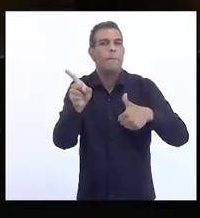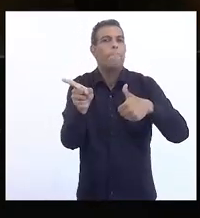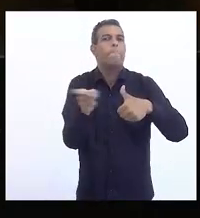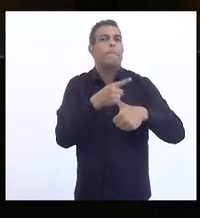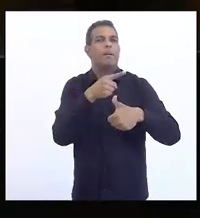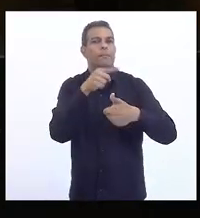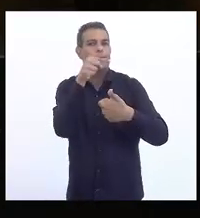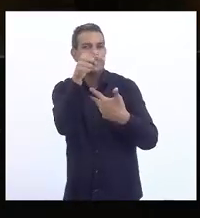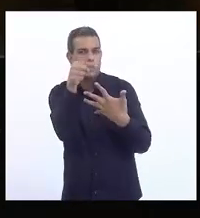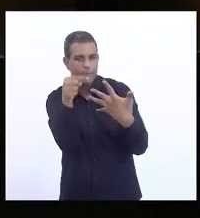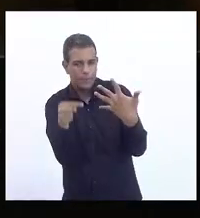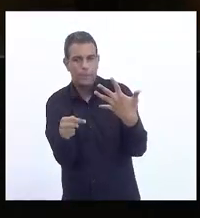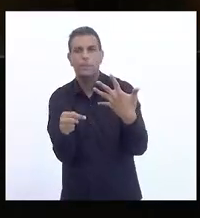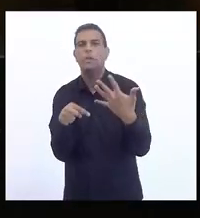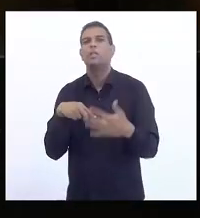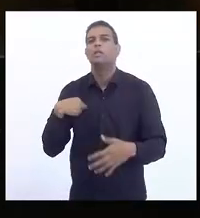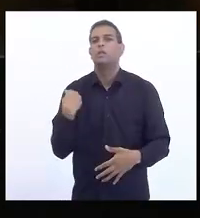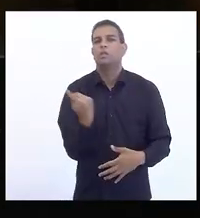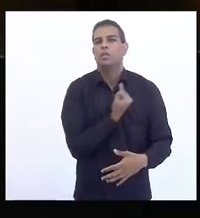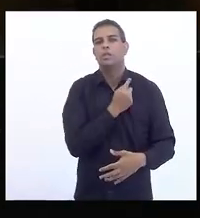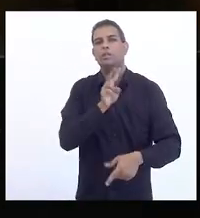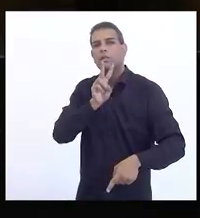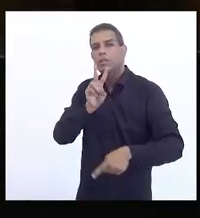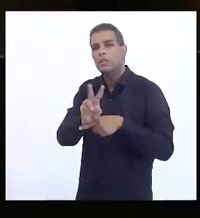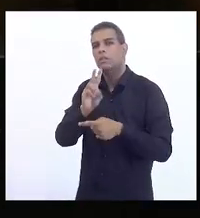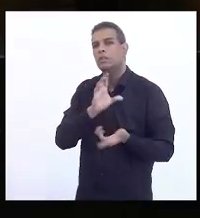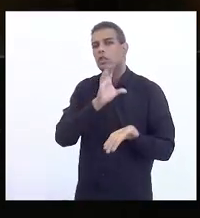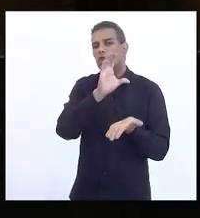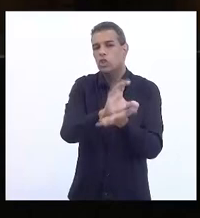depois de 5 anos, com receitas e despesas